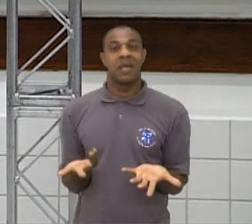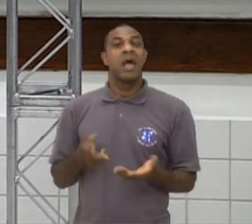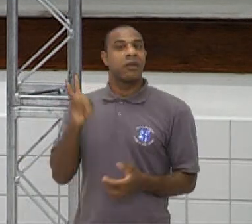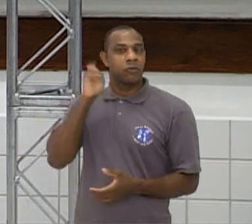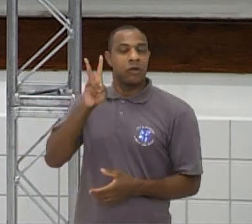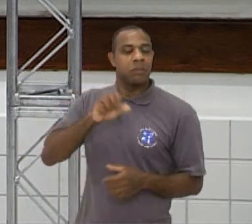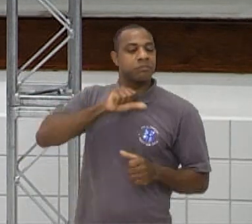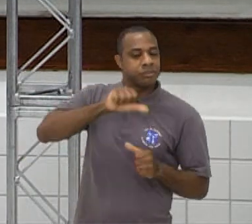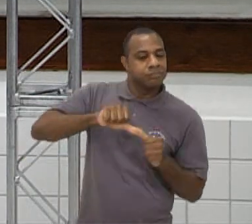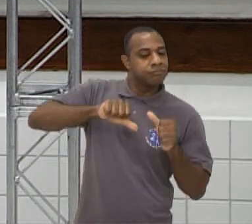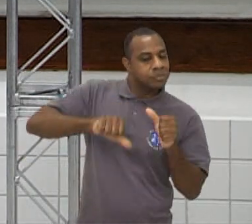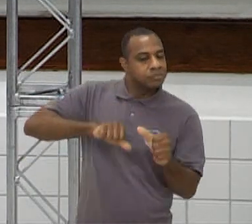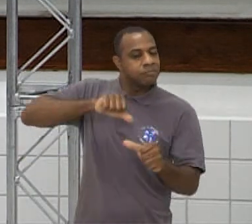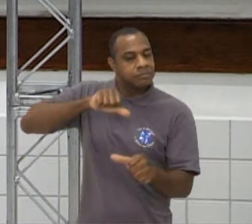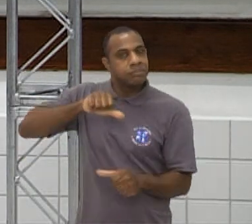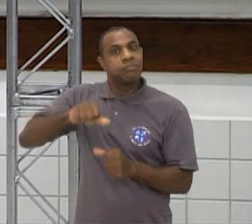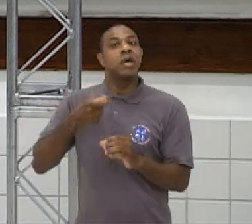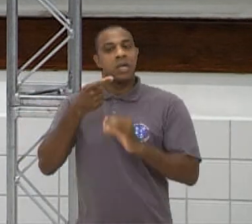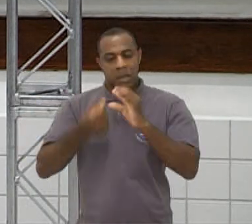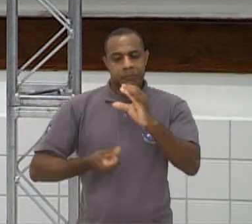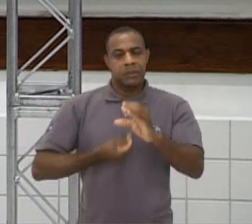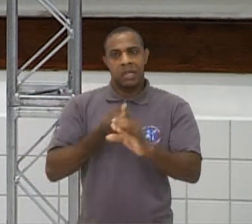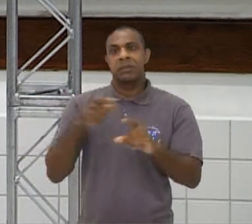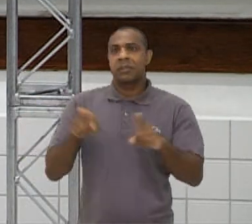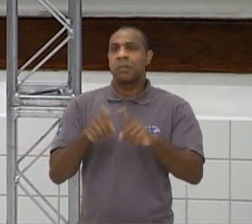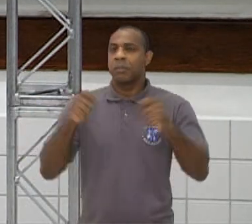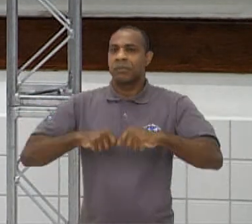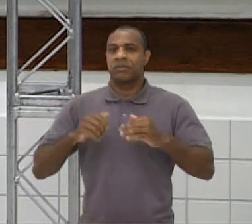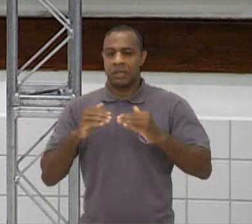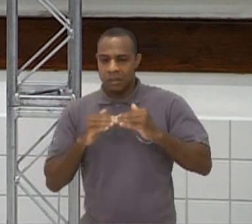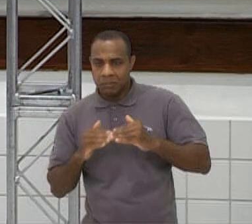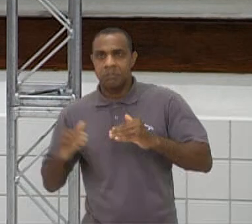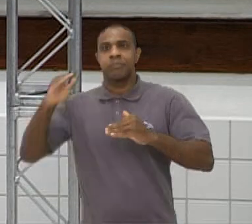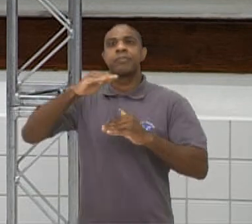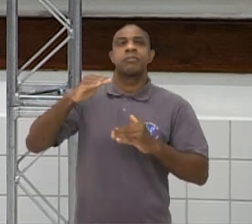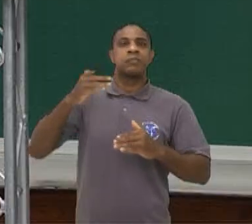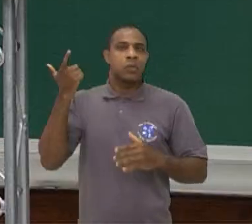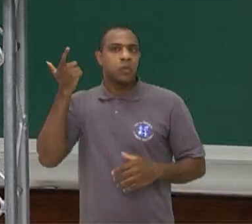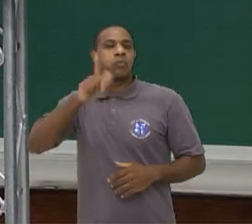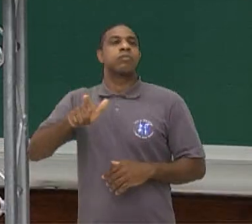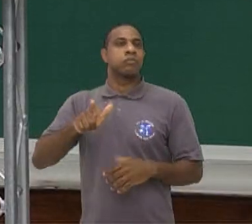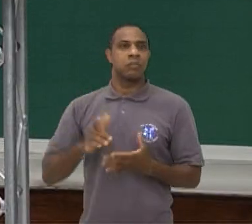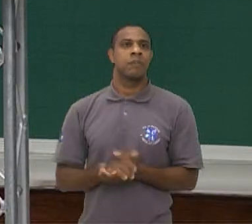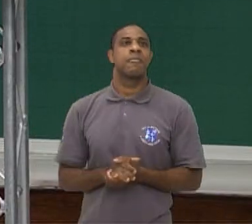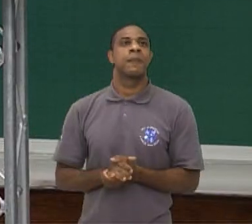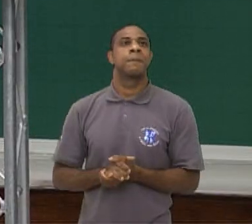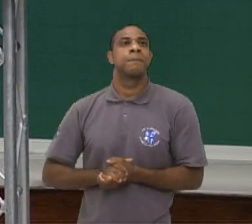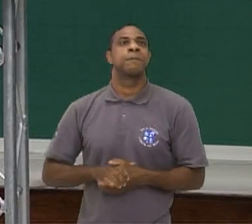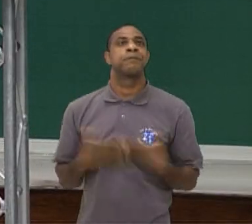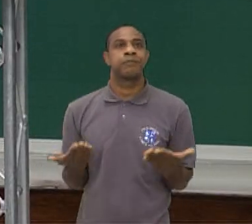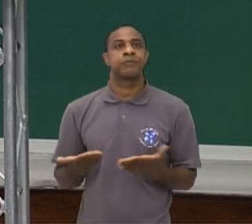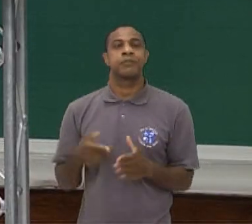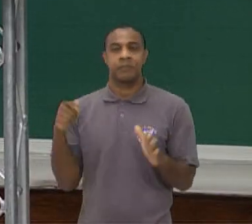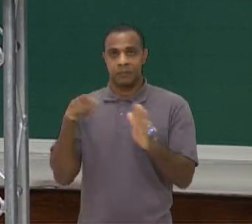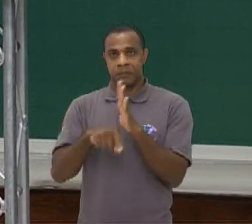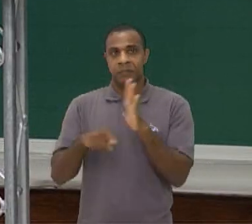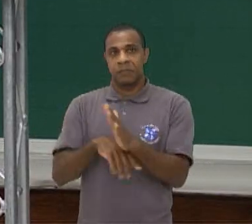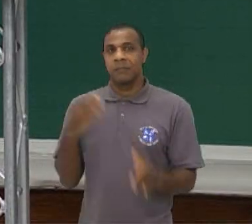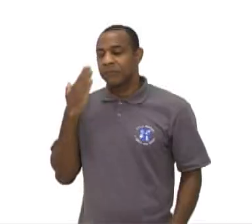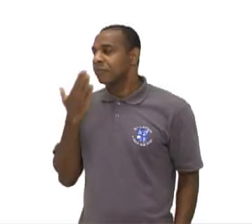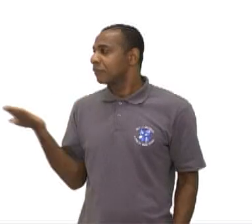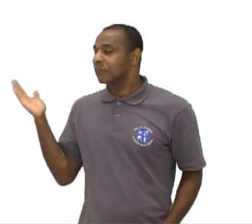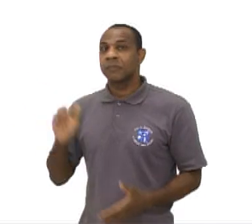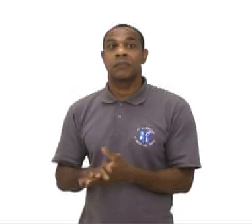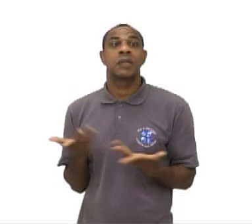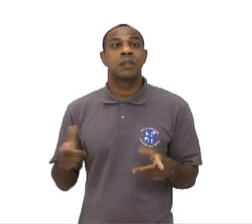se transforma e o capitalismo também pode ser superado. A história, a sociedade pode se transformar. Então, vamos para o nosso quiz.